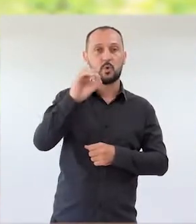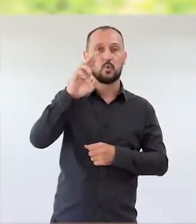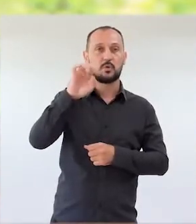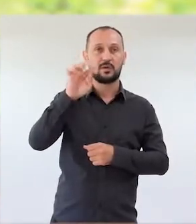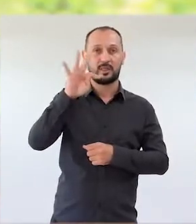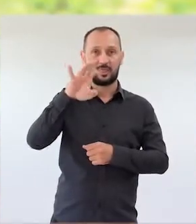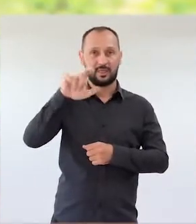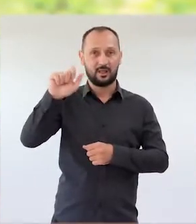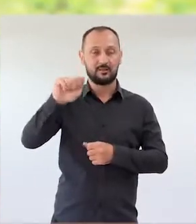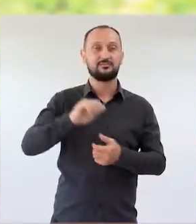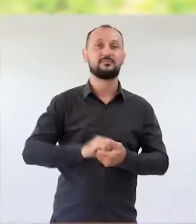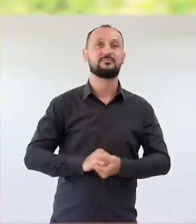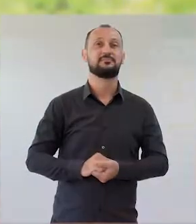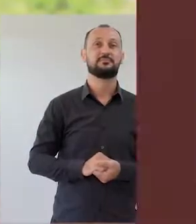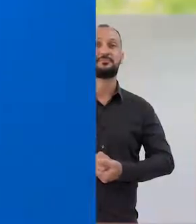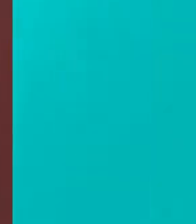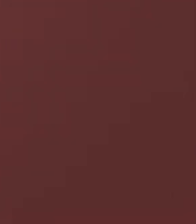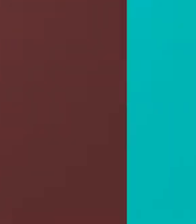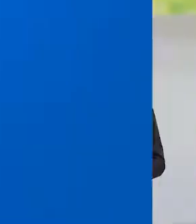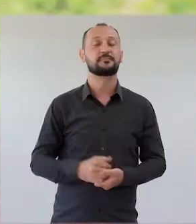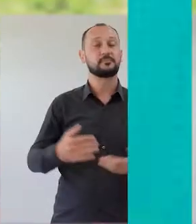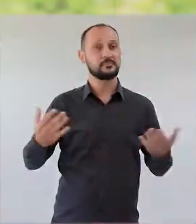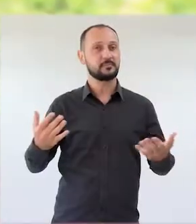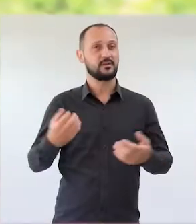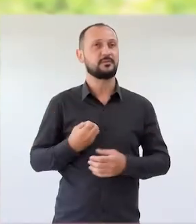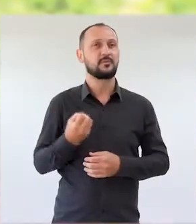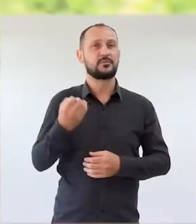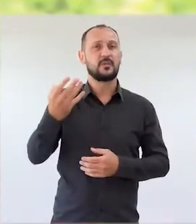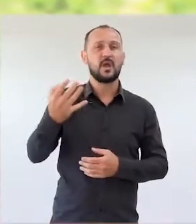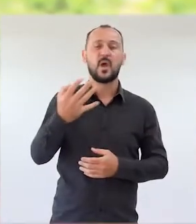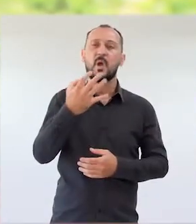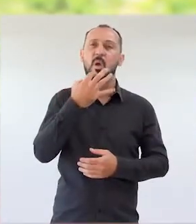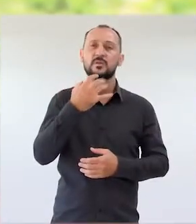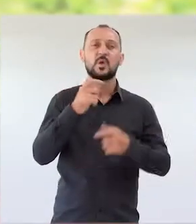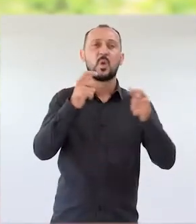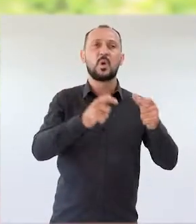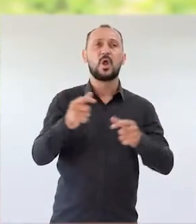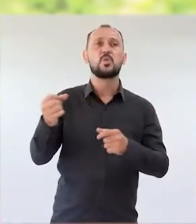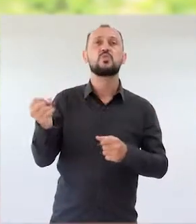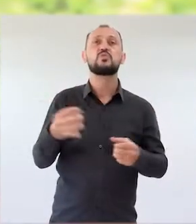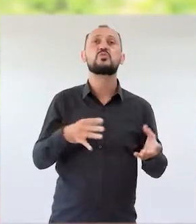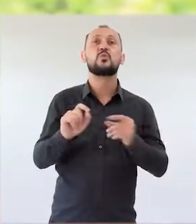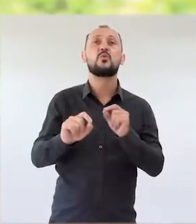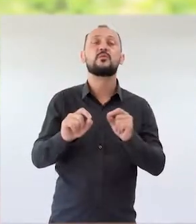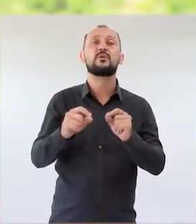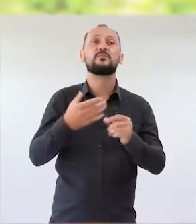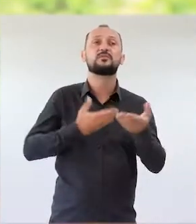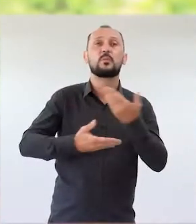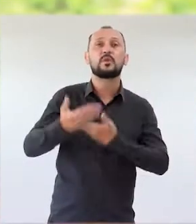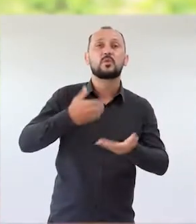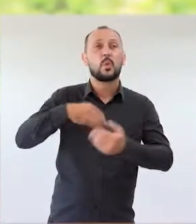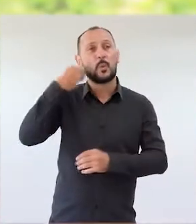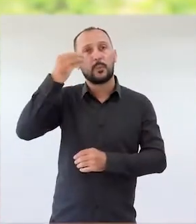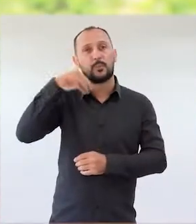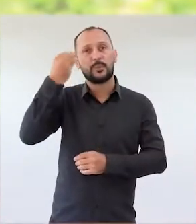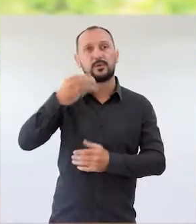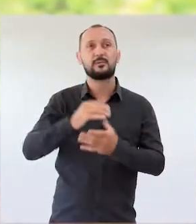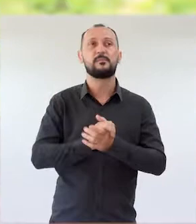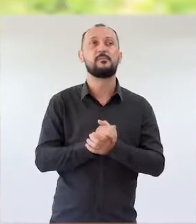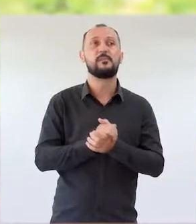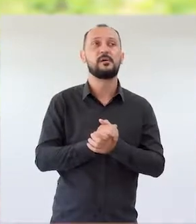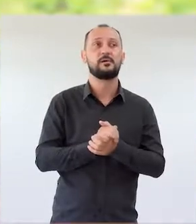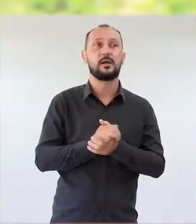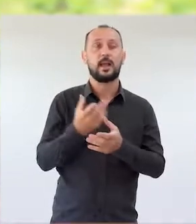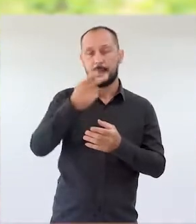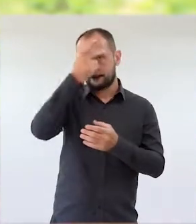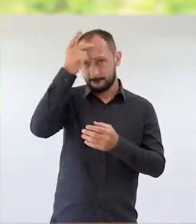filósofo Mário Sérgio Cortella. Viajar, conhecer novos lugares e fazer troca de